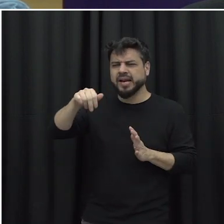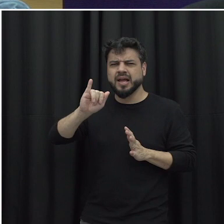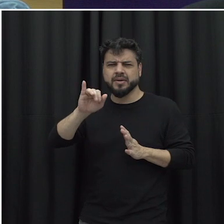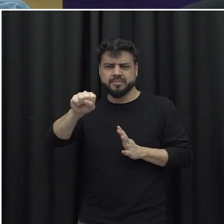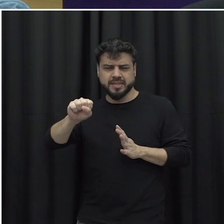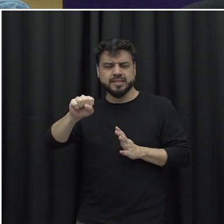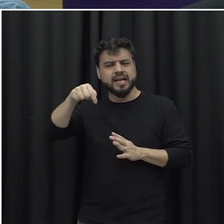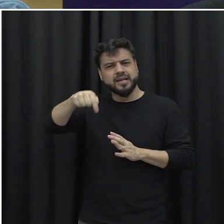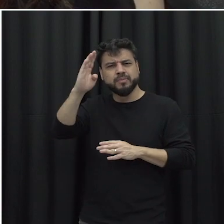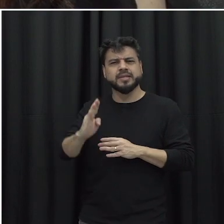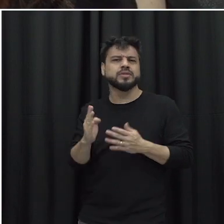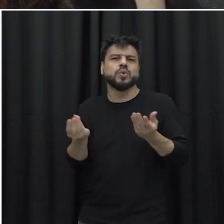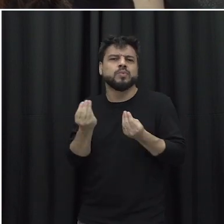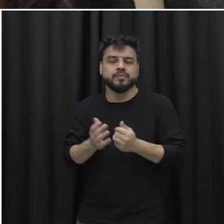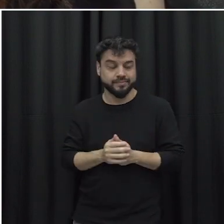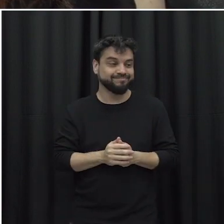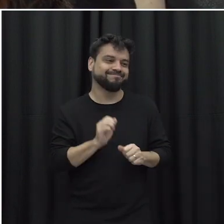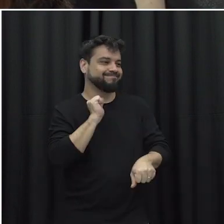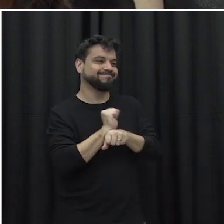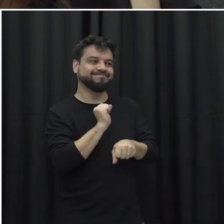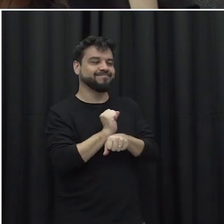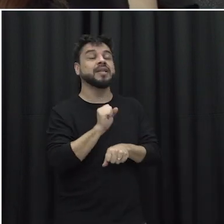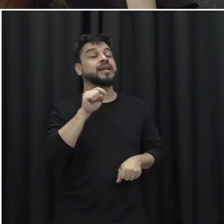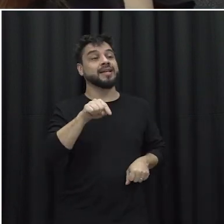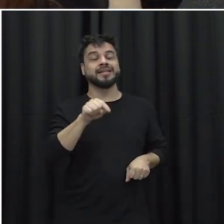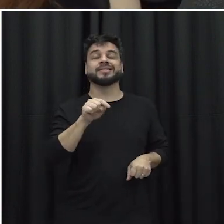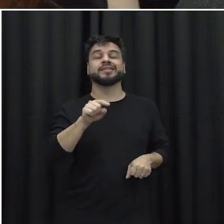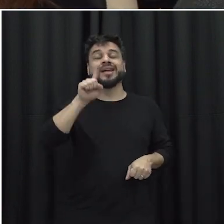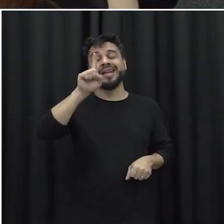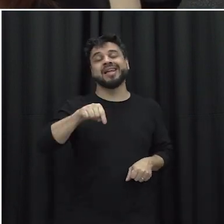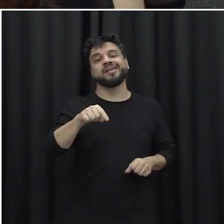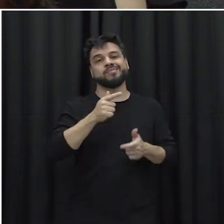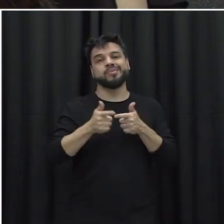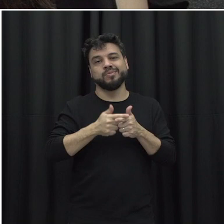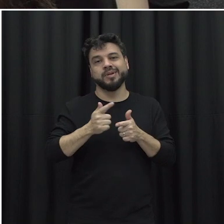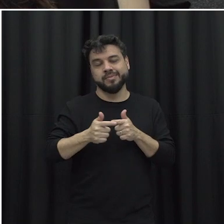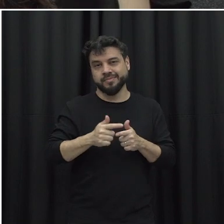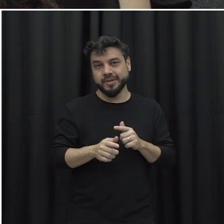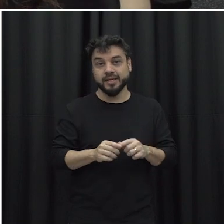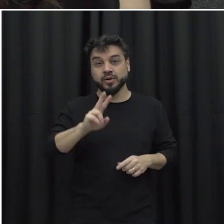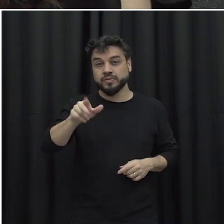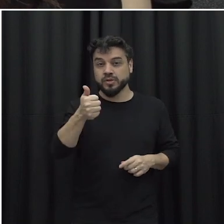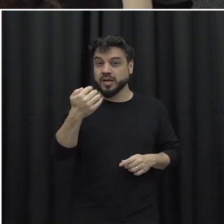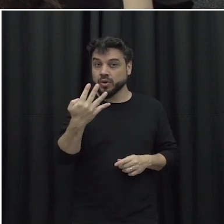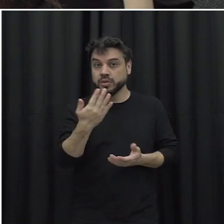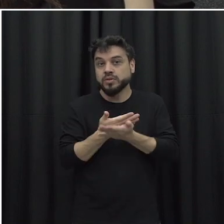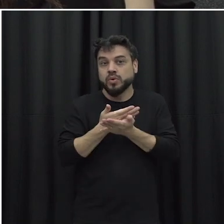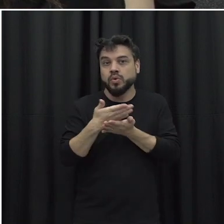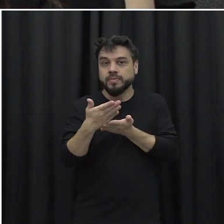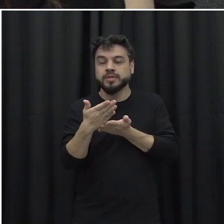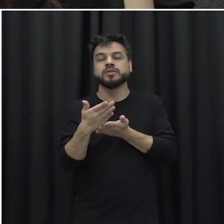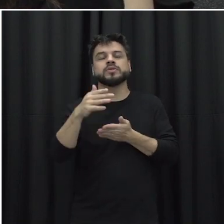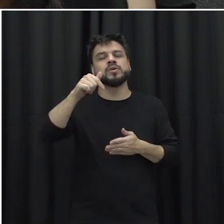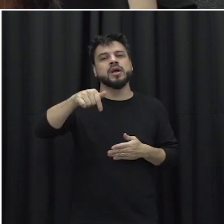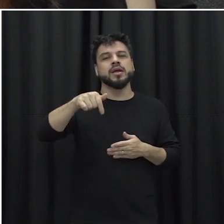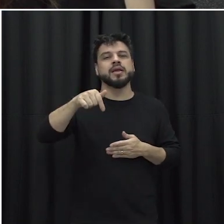legislação? Parada. Esse é um problema que tem. Em 2014, quando começou a